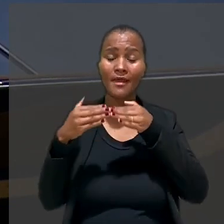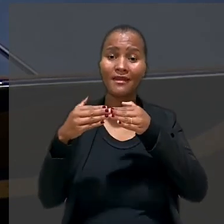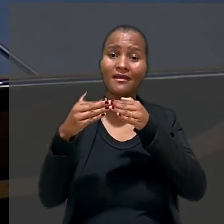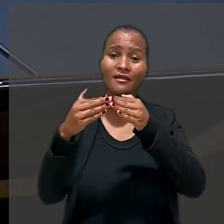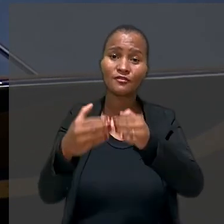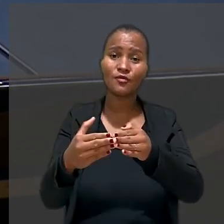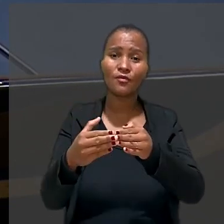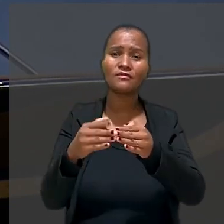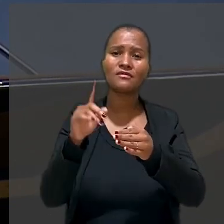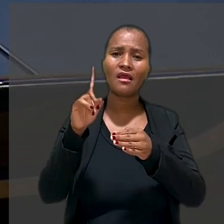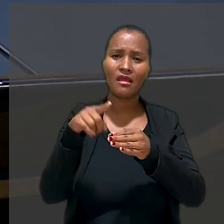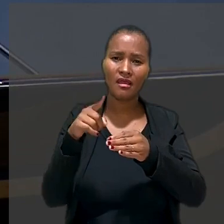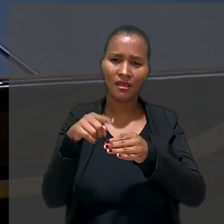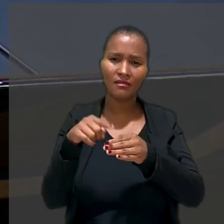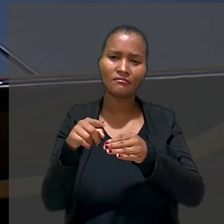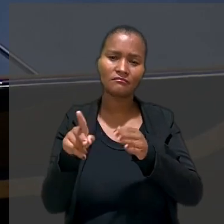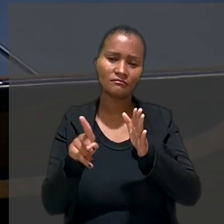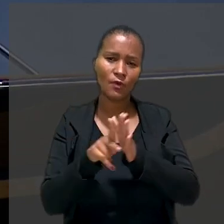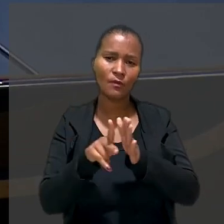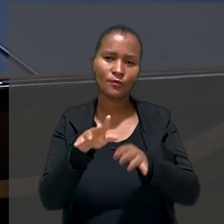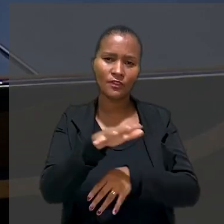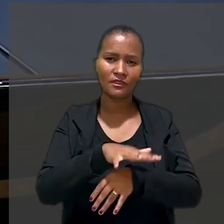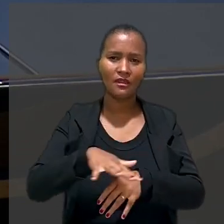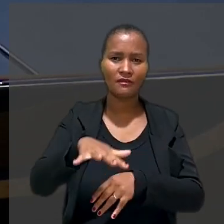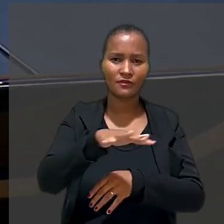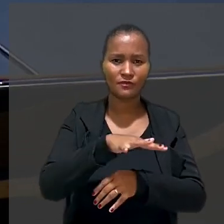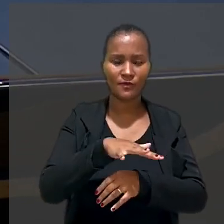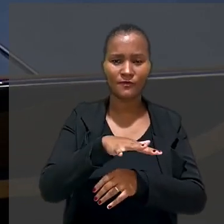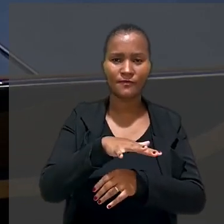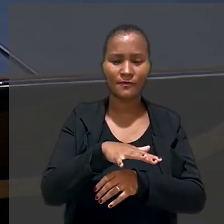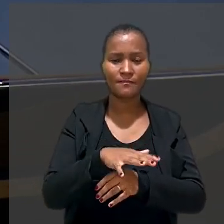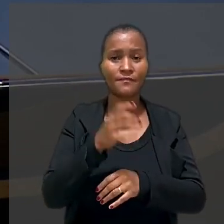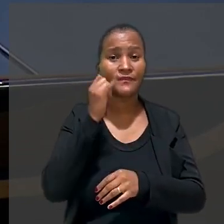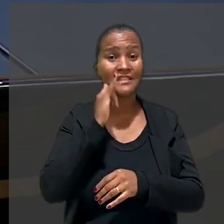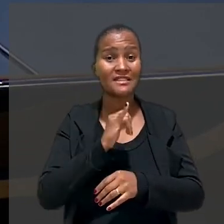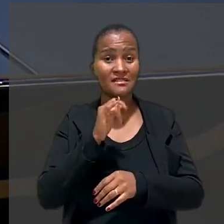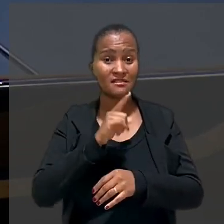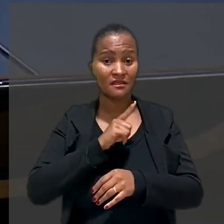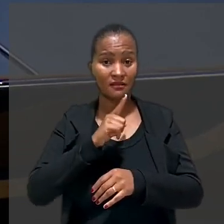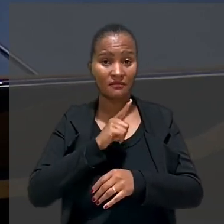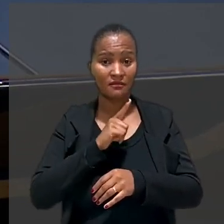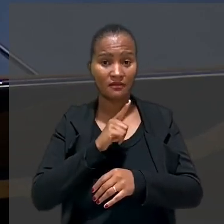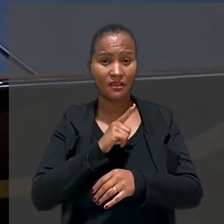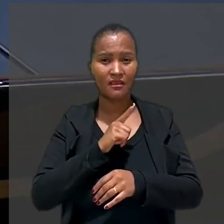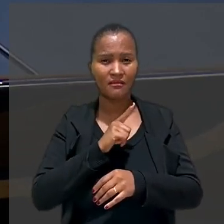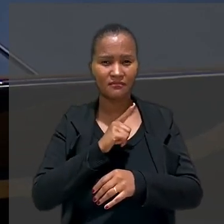que as embarcações são consideradas prolongamento do próprio território. Se houver